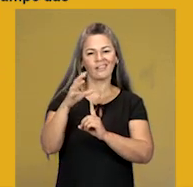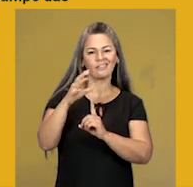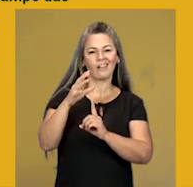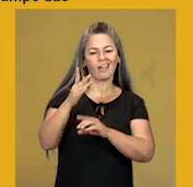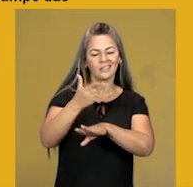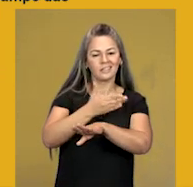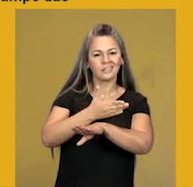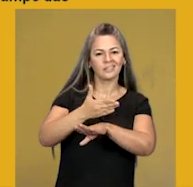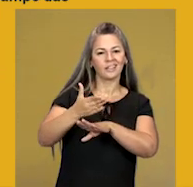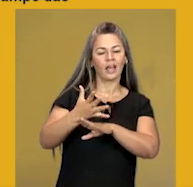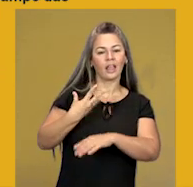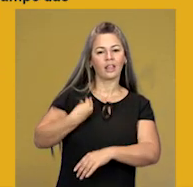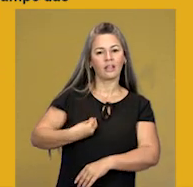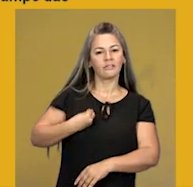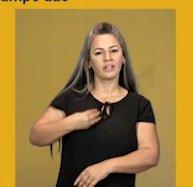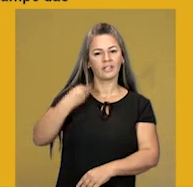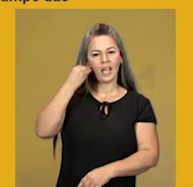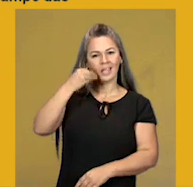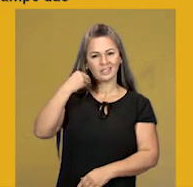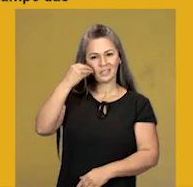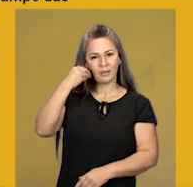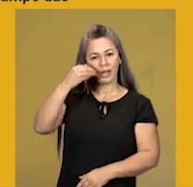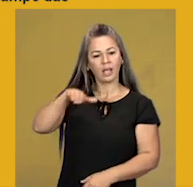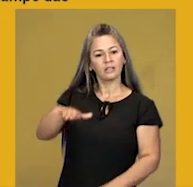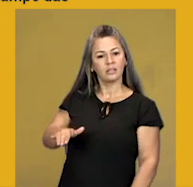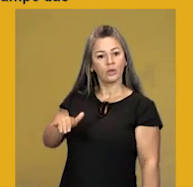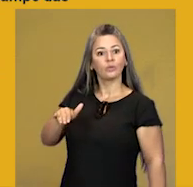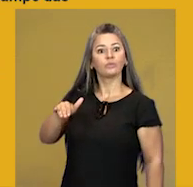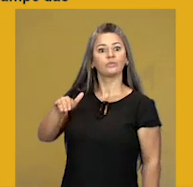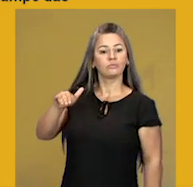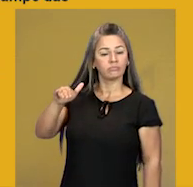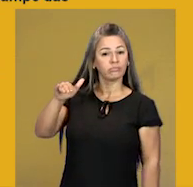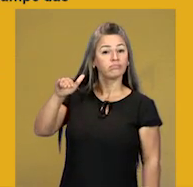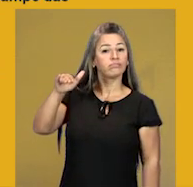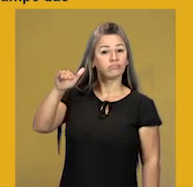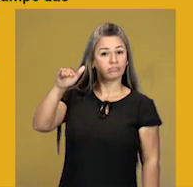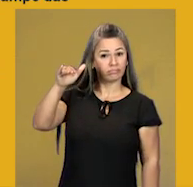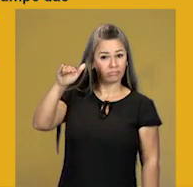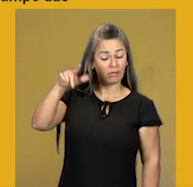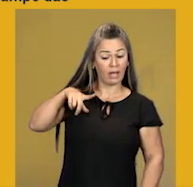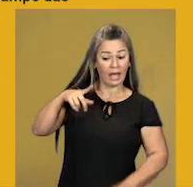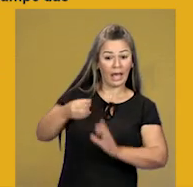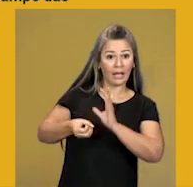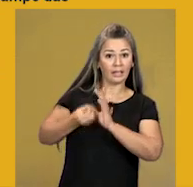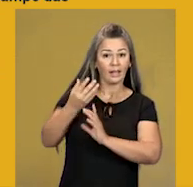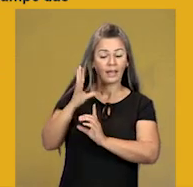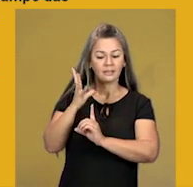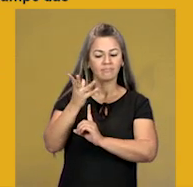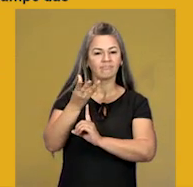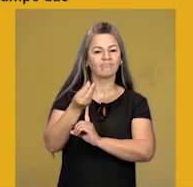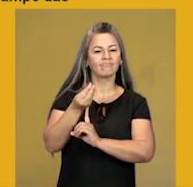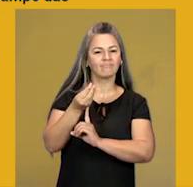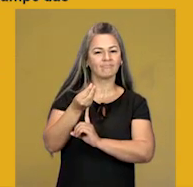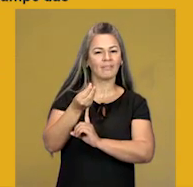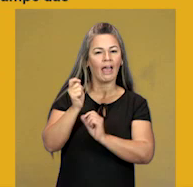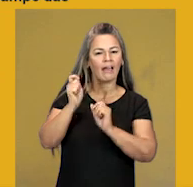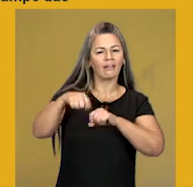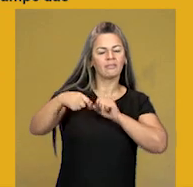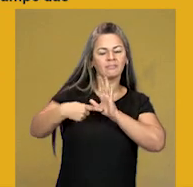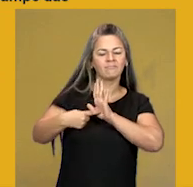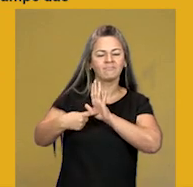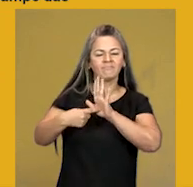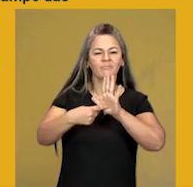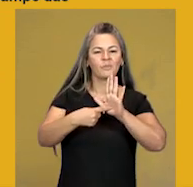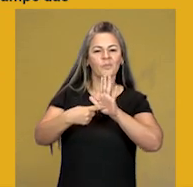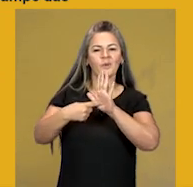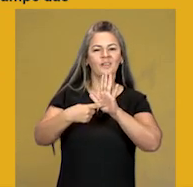adquiridos por essa pessoa ao longo da sua vida. A produção artística é capaz de fazer externar o consciente